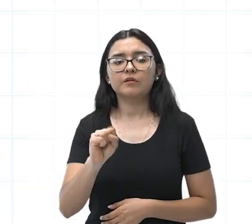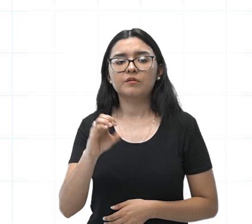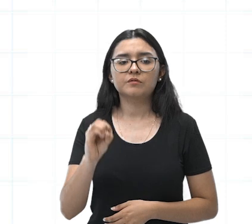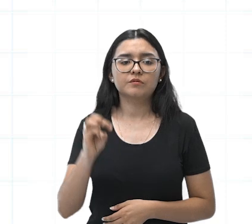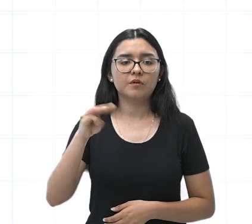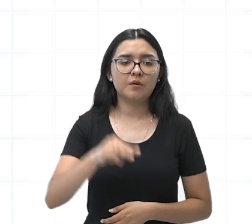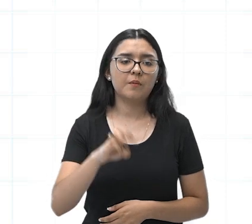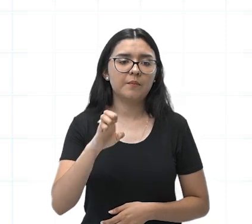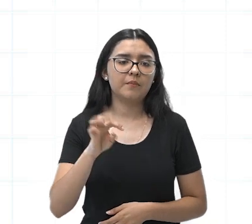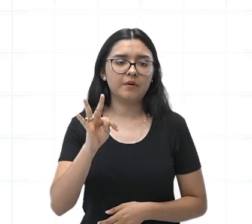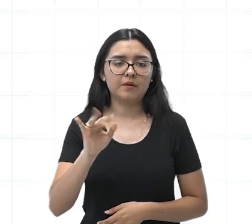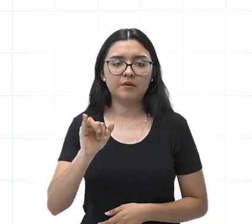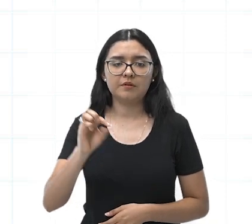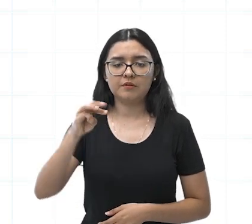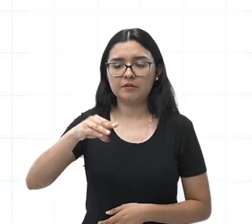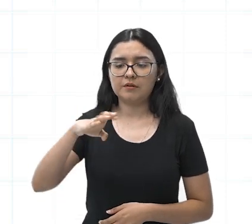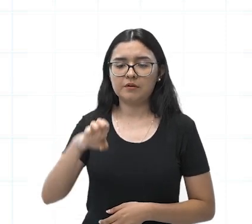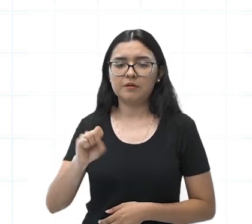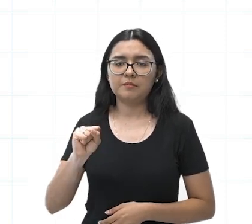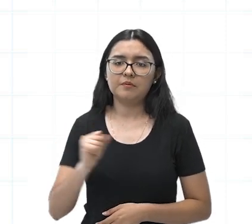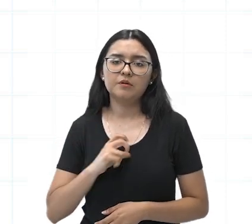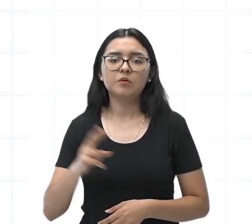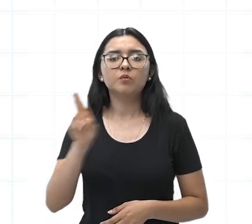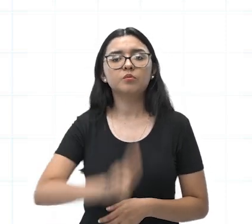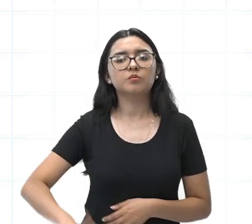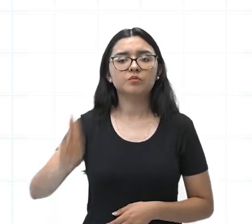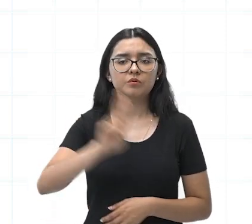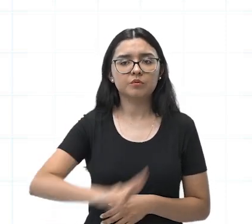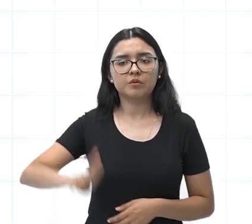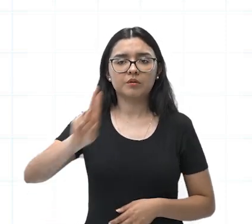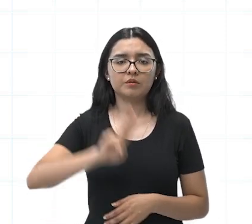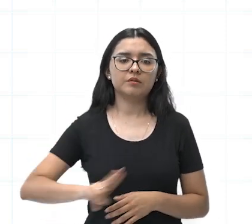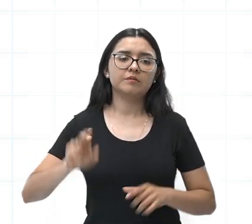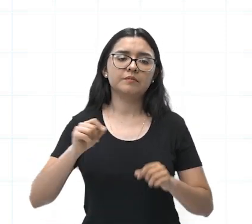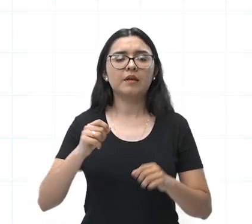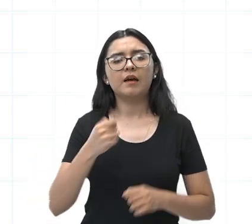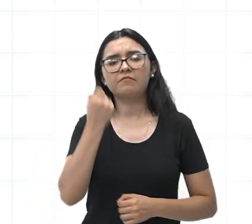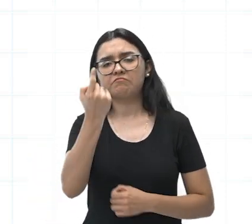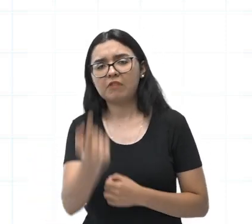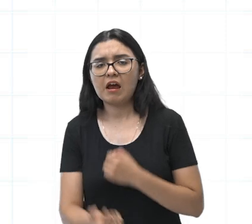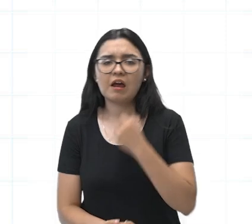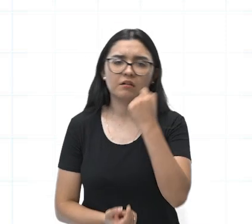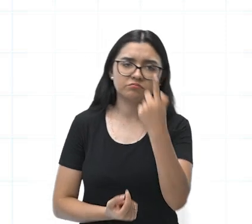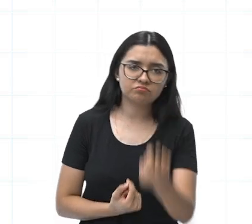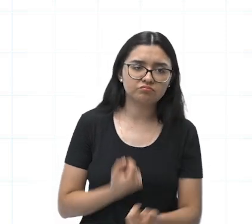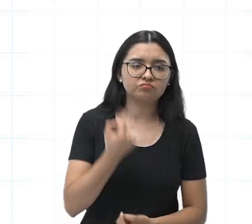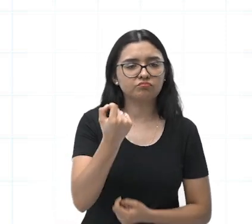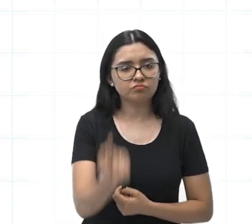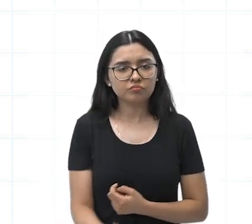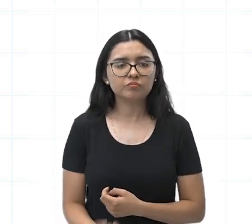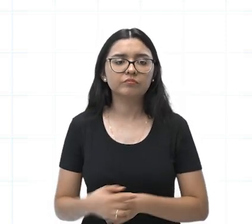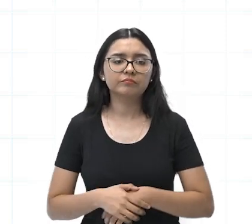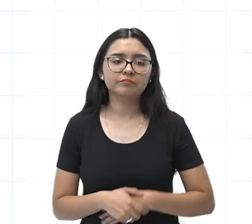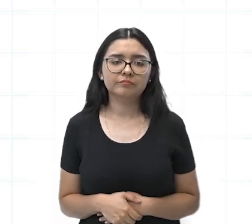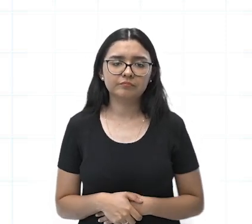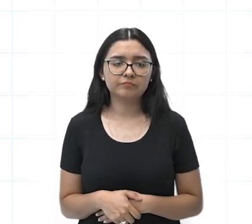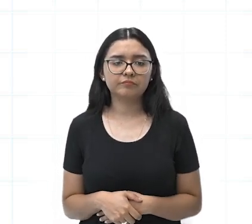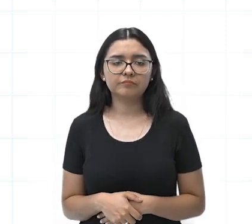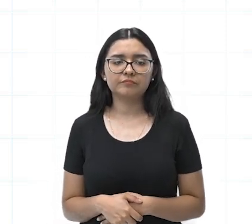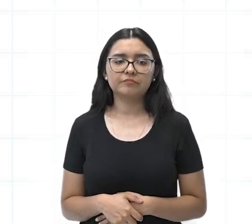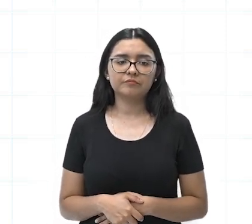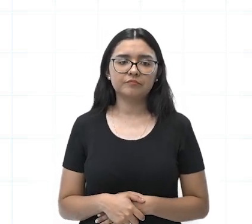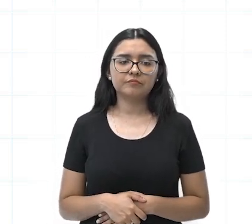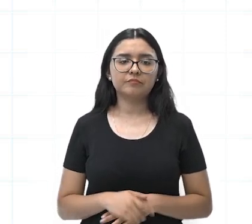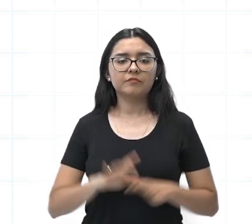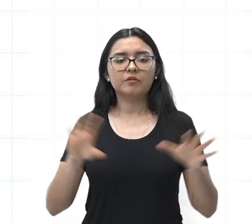Sometimes eu utilizo então no sentido de às vezes, tá? Sometimes,